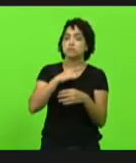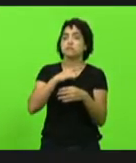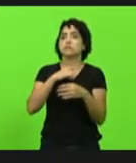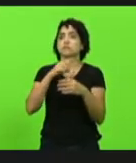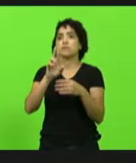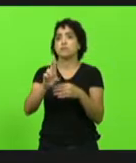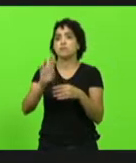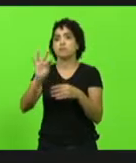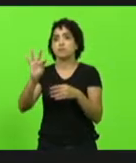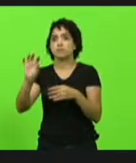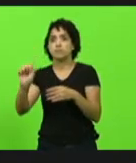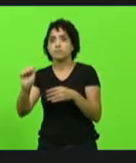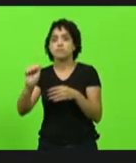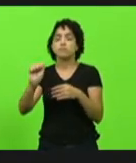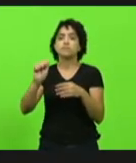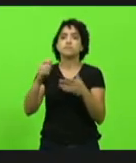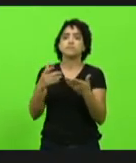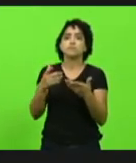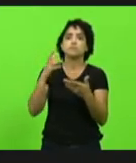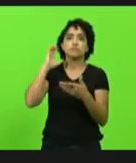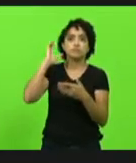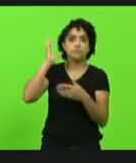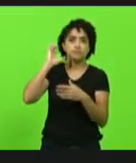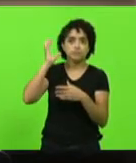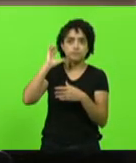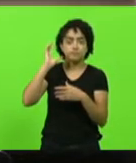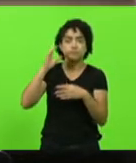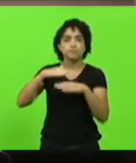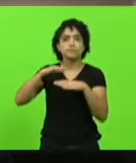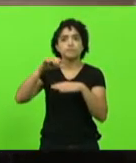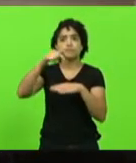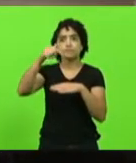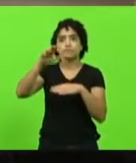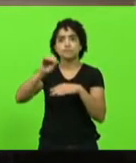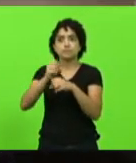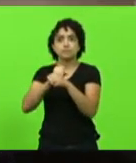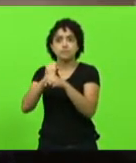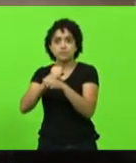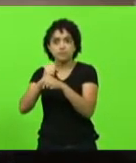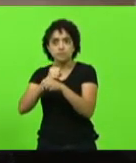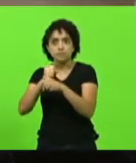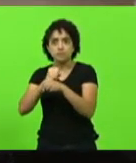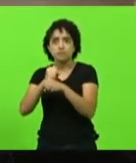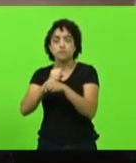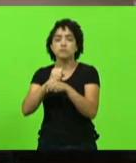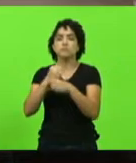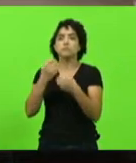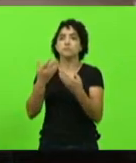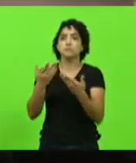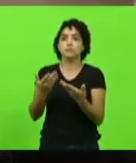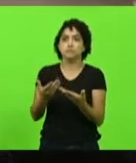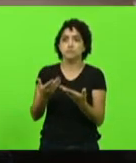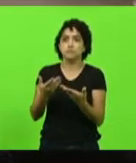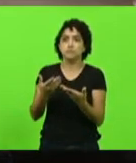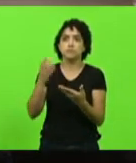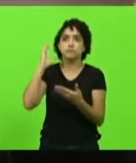temos a Rádio Mirador, com mais de 70 anos, nós temos a Rádio